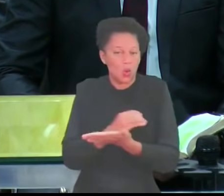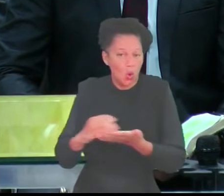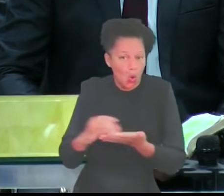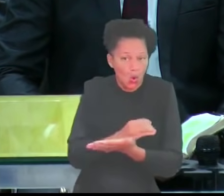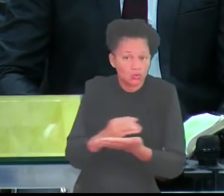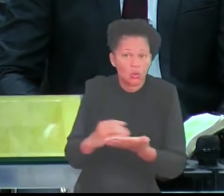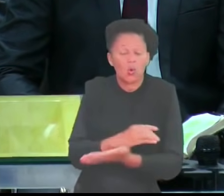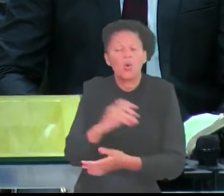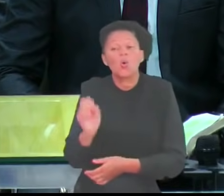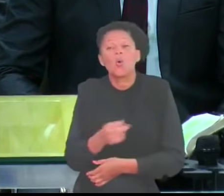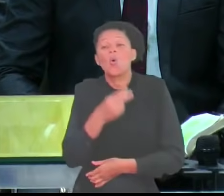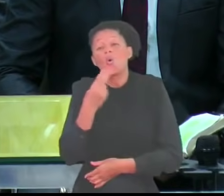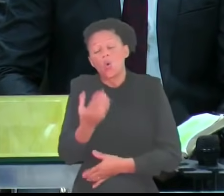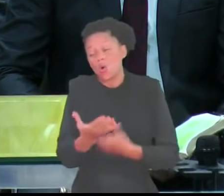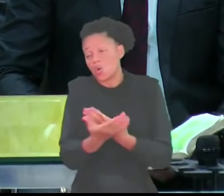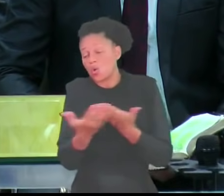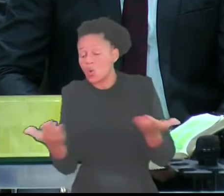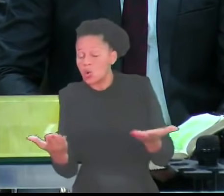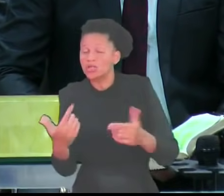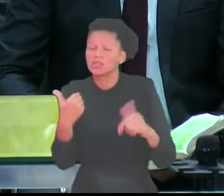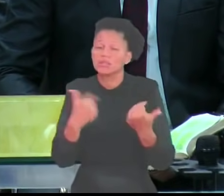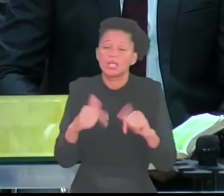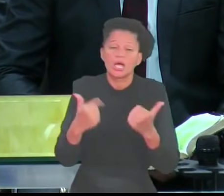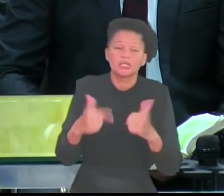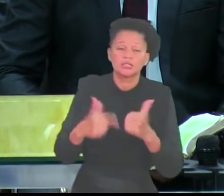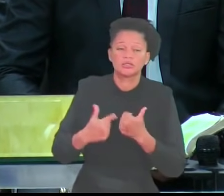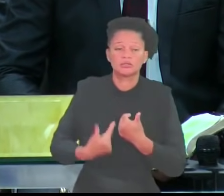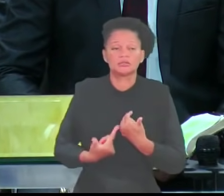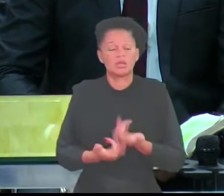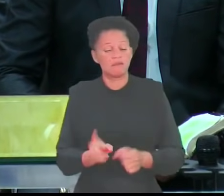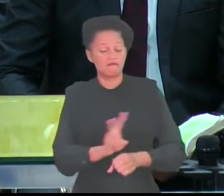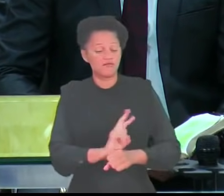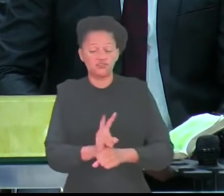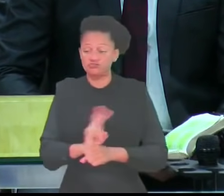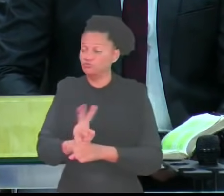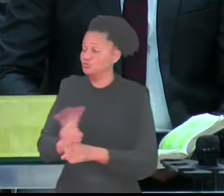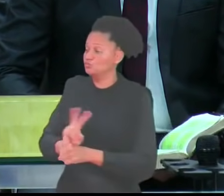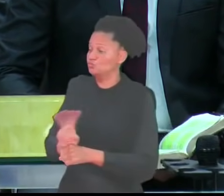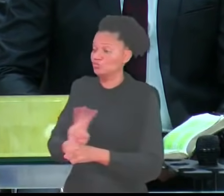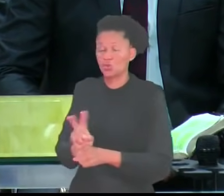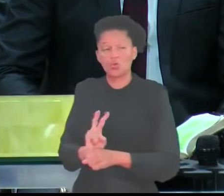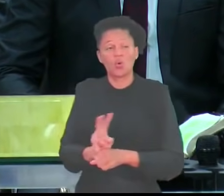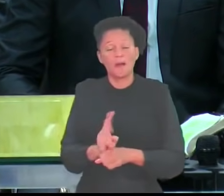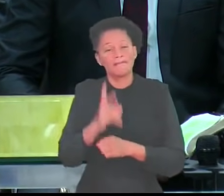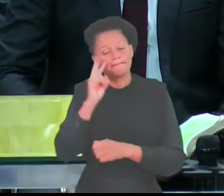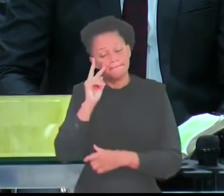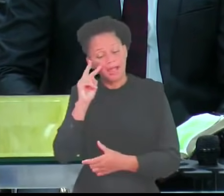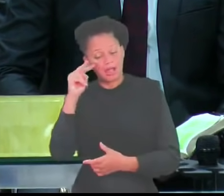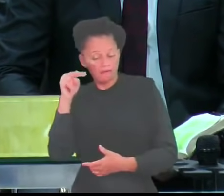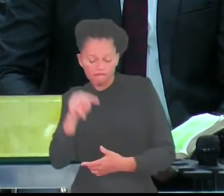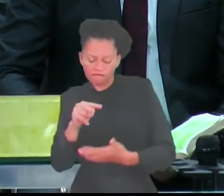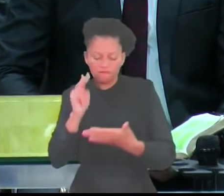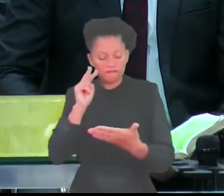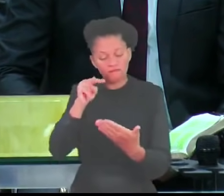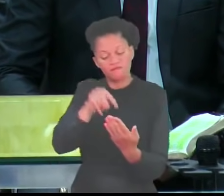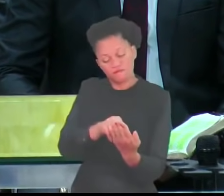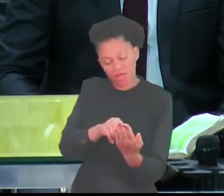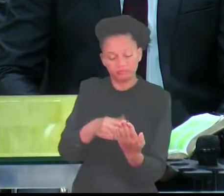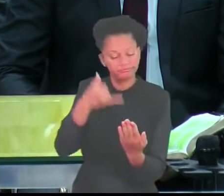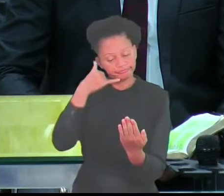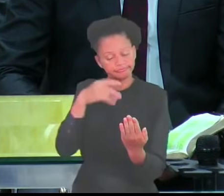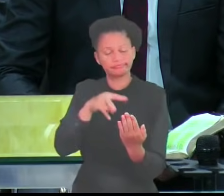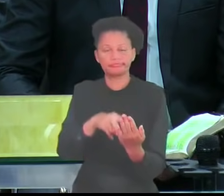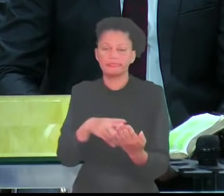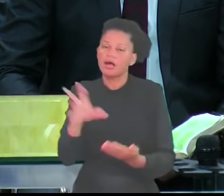quem sabe está trabalhando de vigilante, quem sabe está, mas está assistindo no seu aparelho de celular.